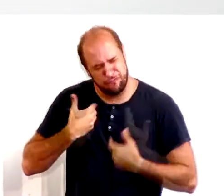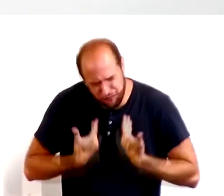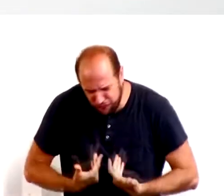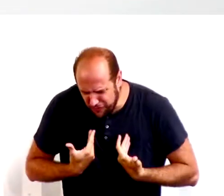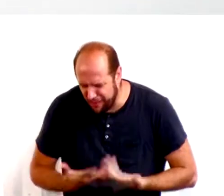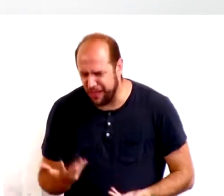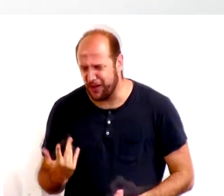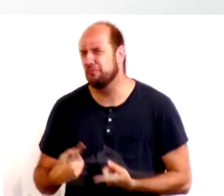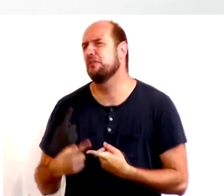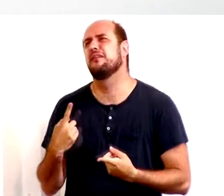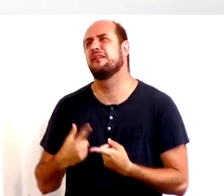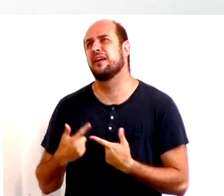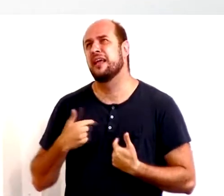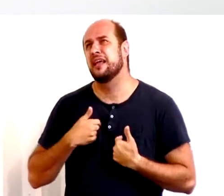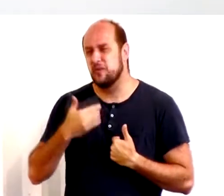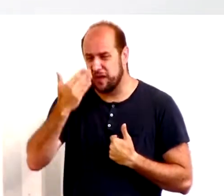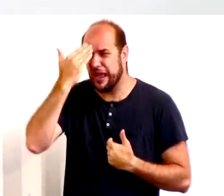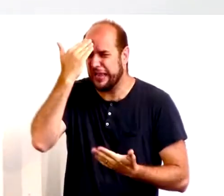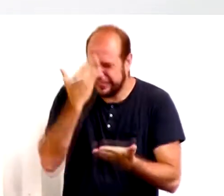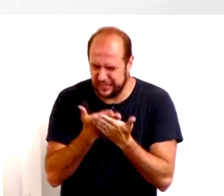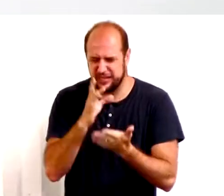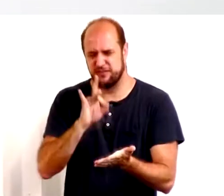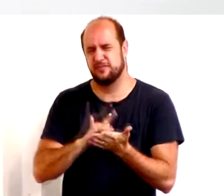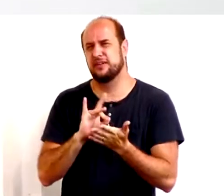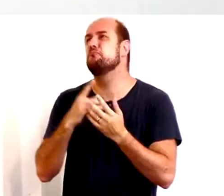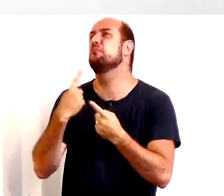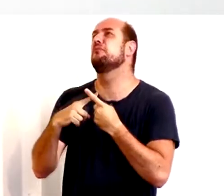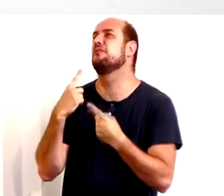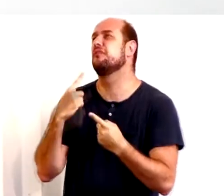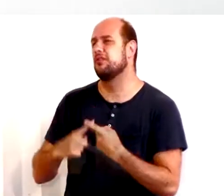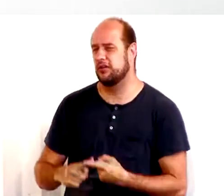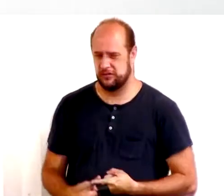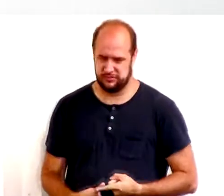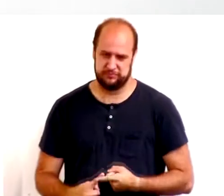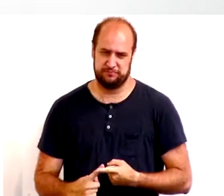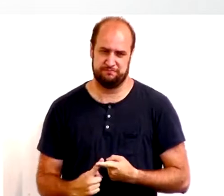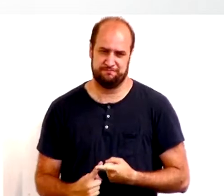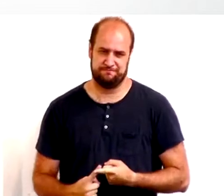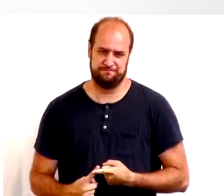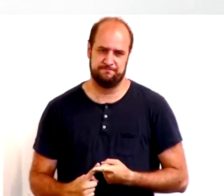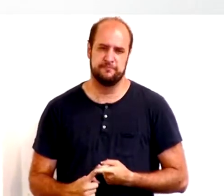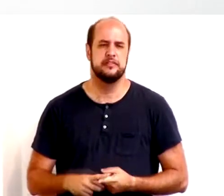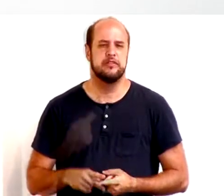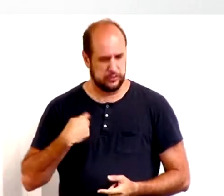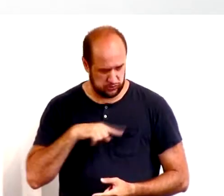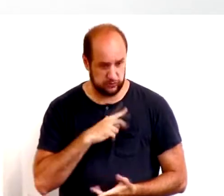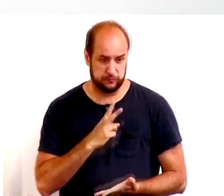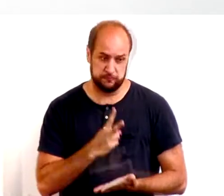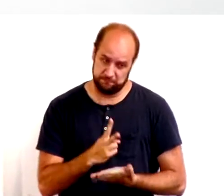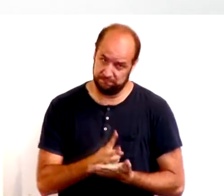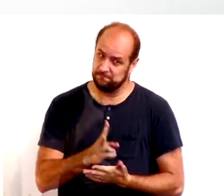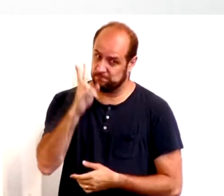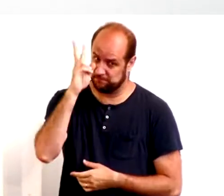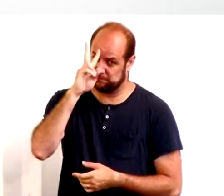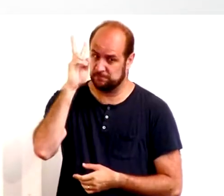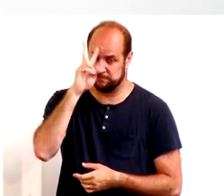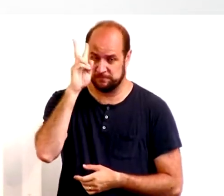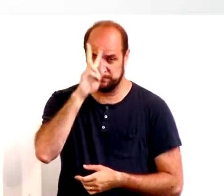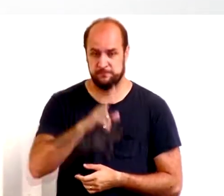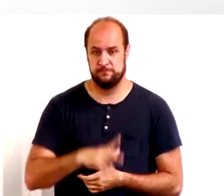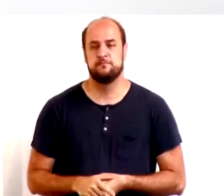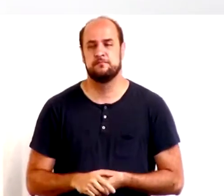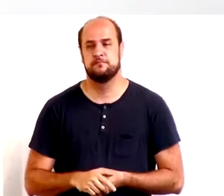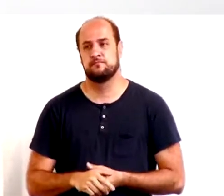exponho as coisas que eu sei, que eu creio? Por que, Senhor? E nós sempre temos de nos lembrar que ele é